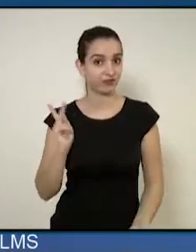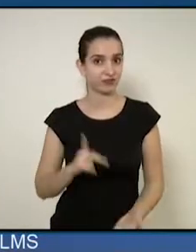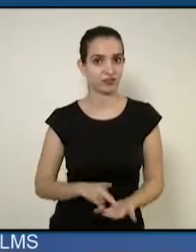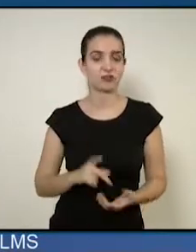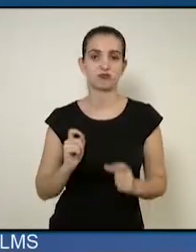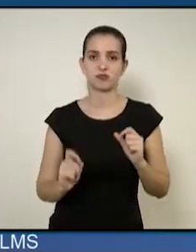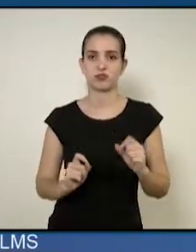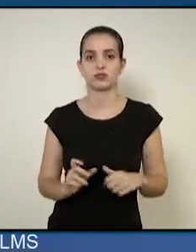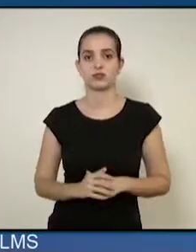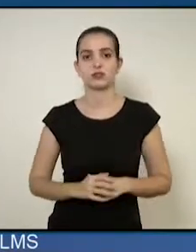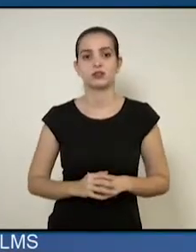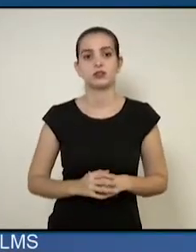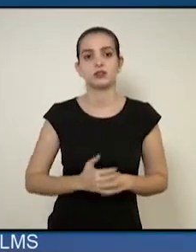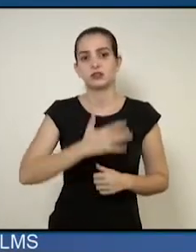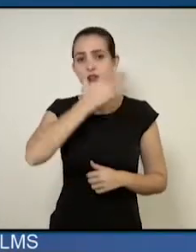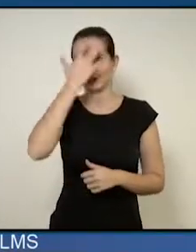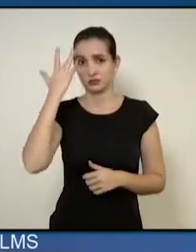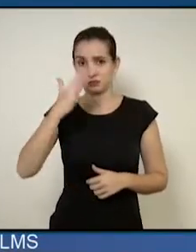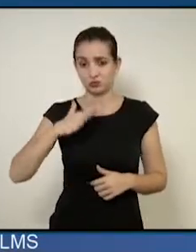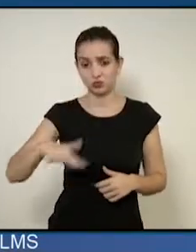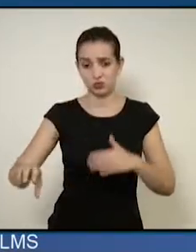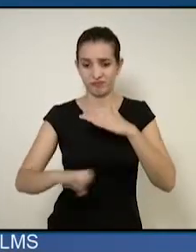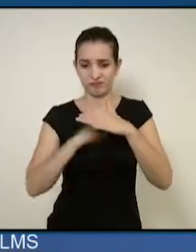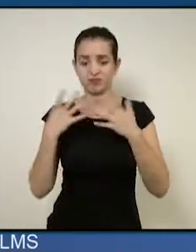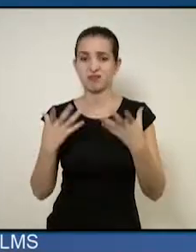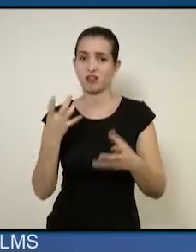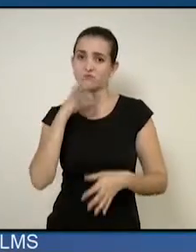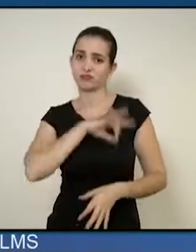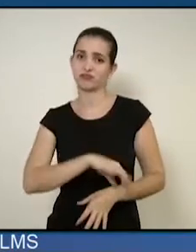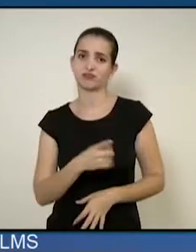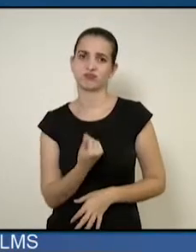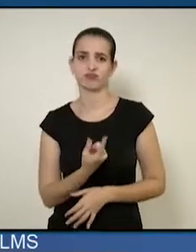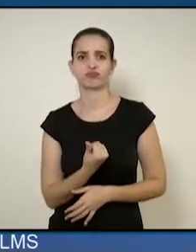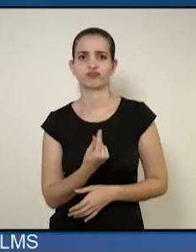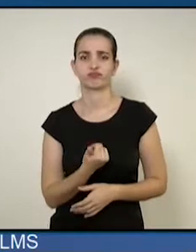esse pessoal quer mesmo ganhar dinheiro,